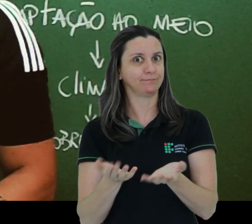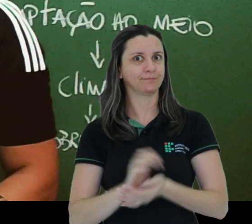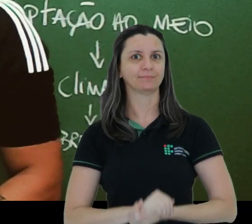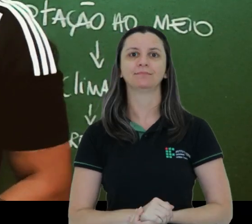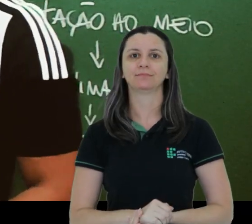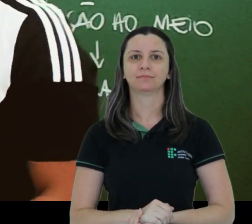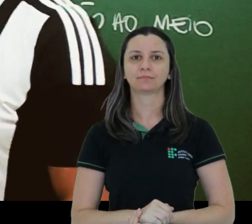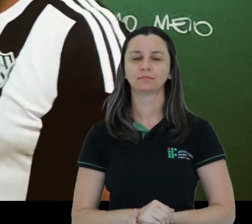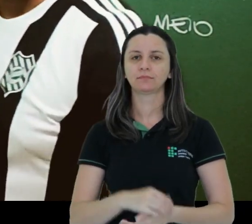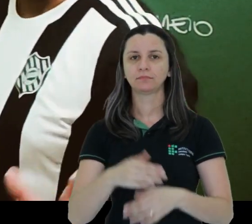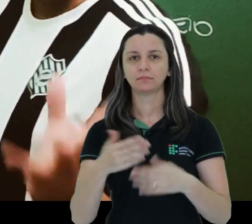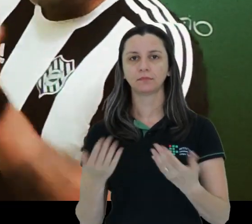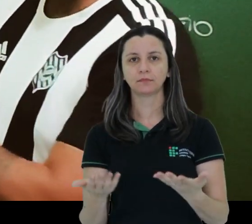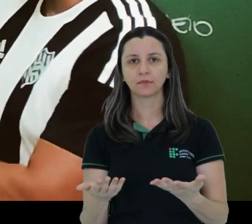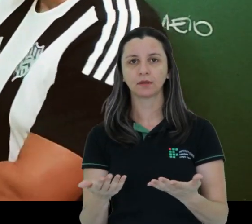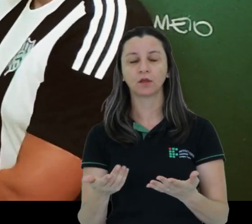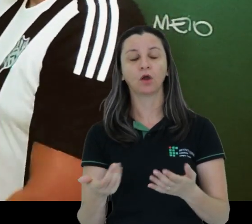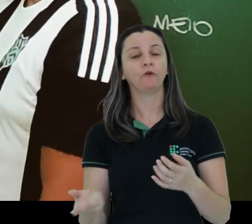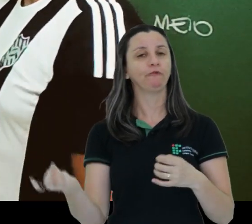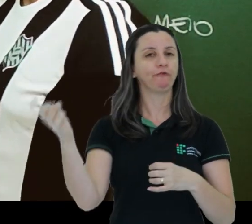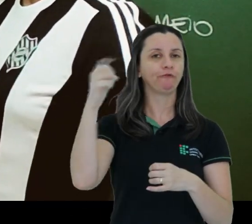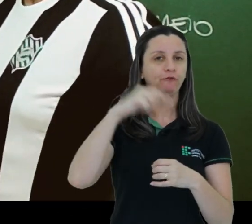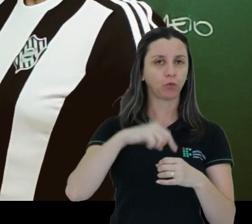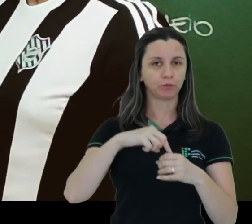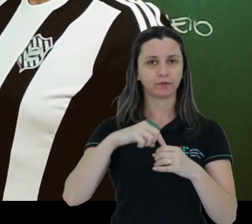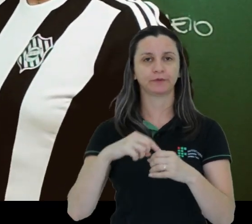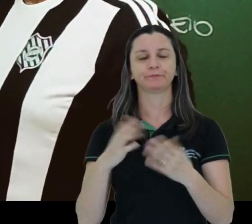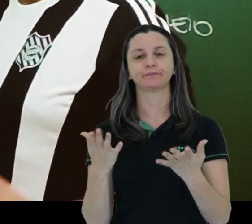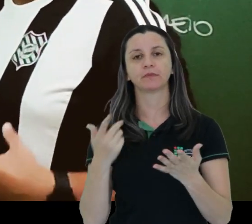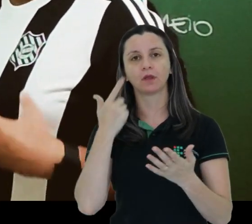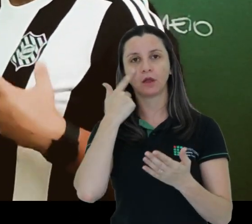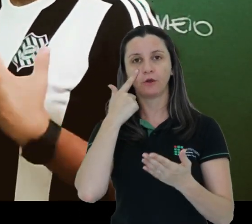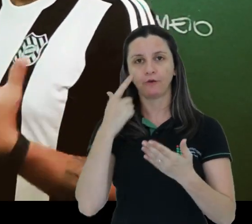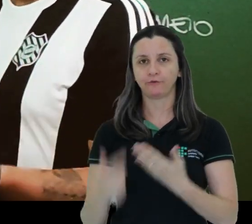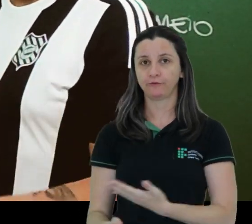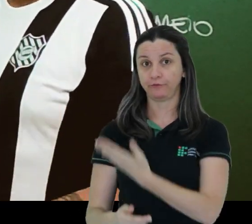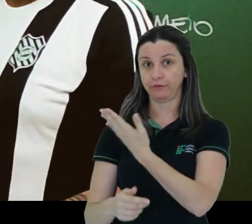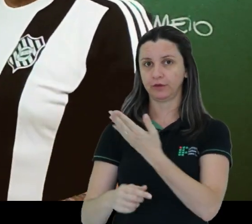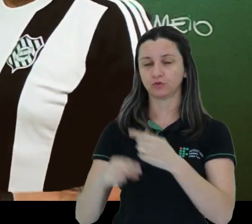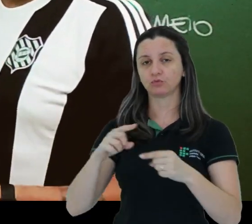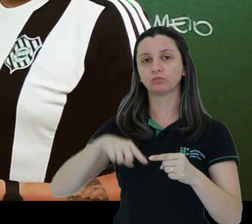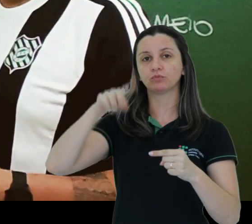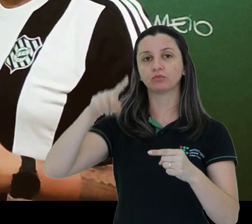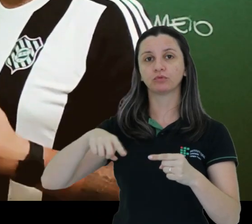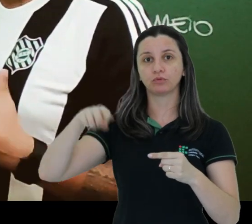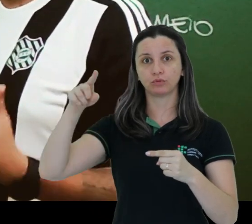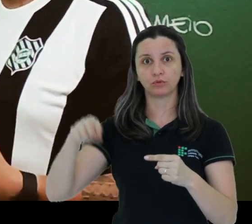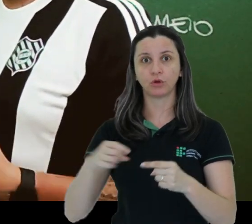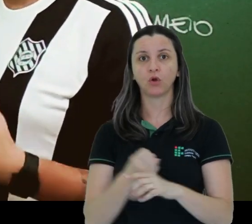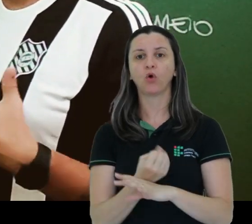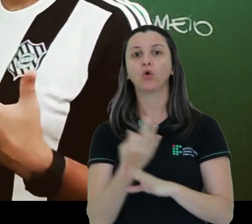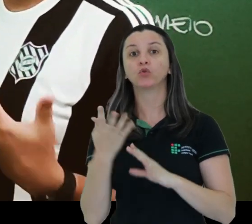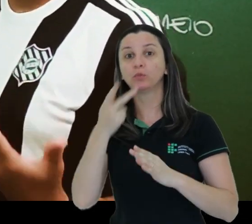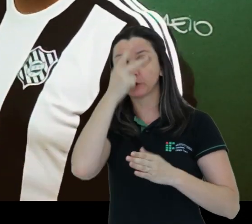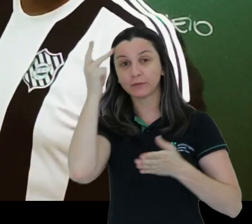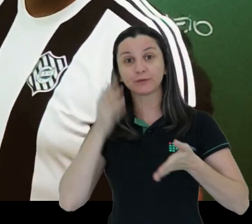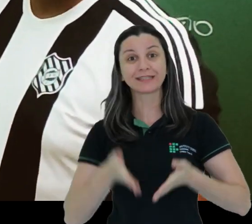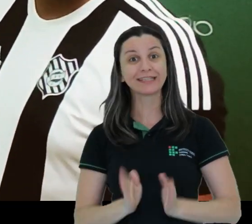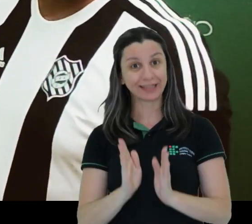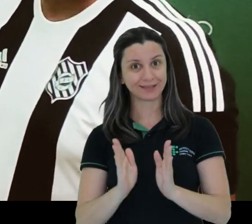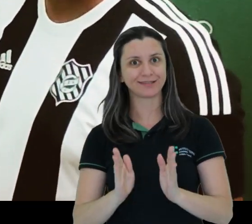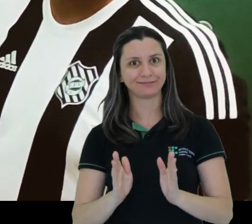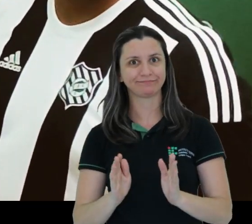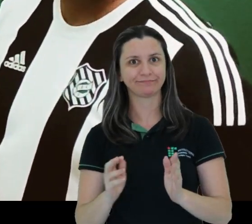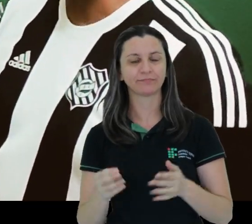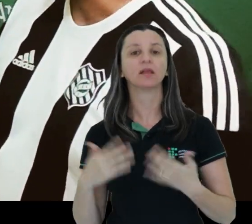suportar? Vem para a demografia de novo. Bom, quando eu olho os dados demográficos, eu tenho que acompanhar o número de